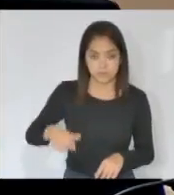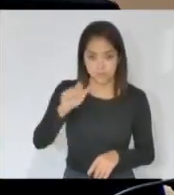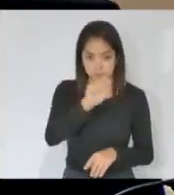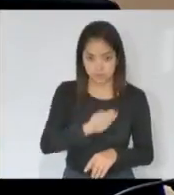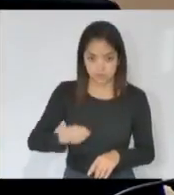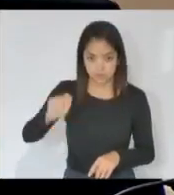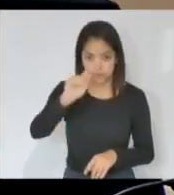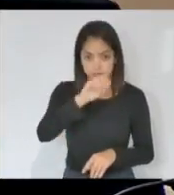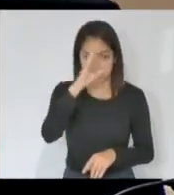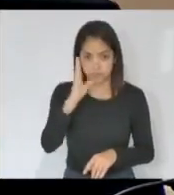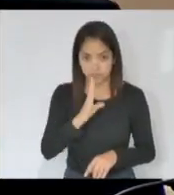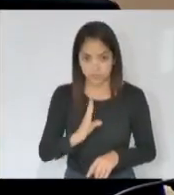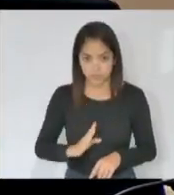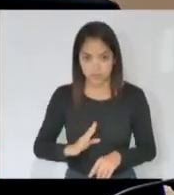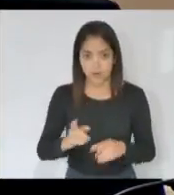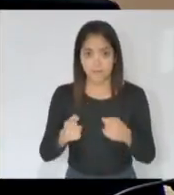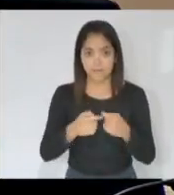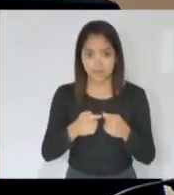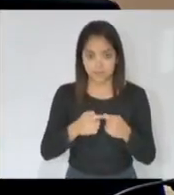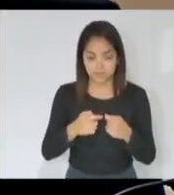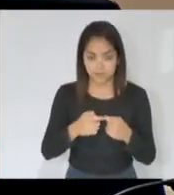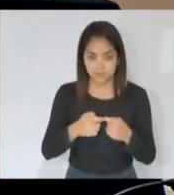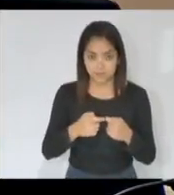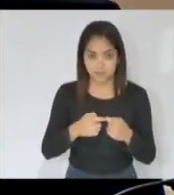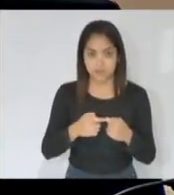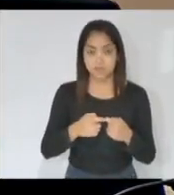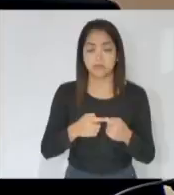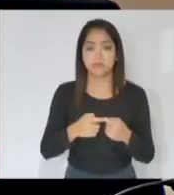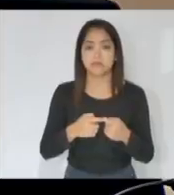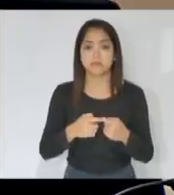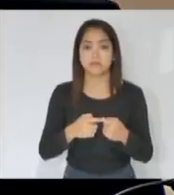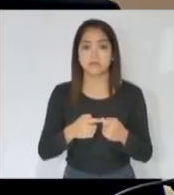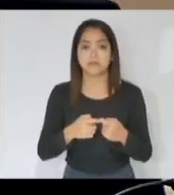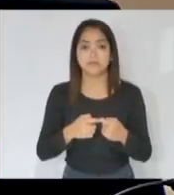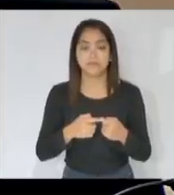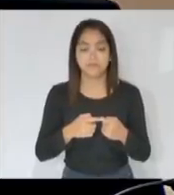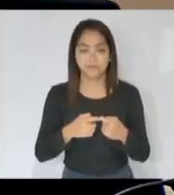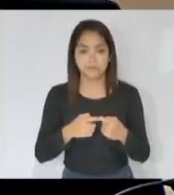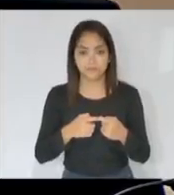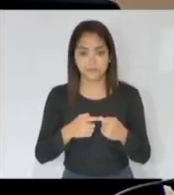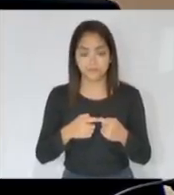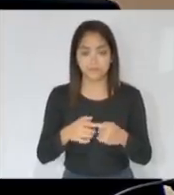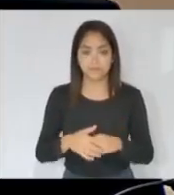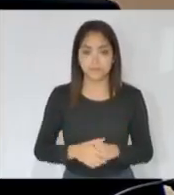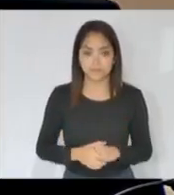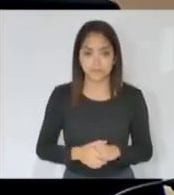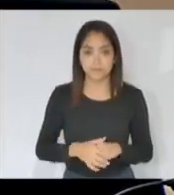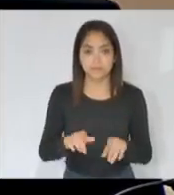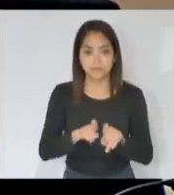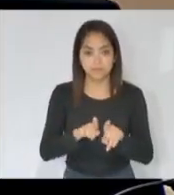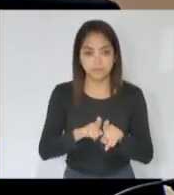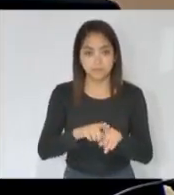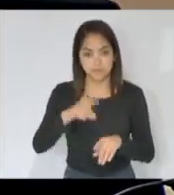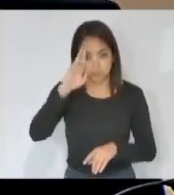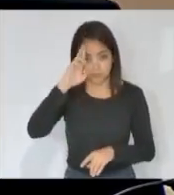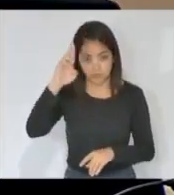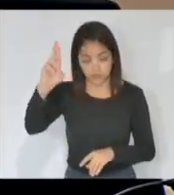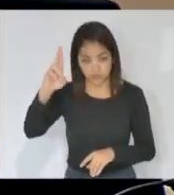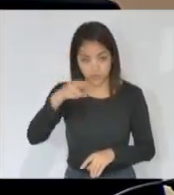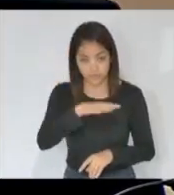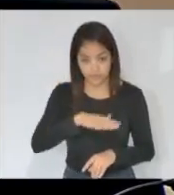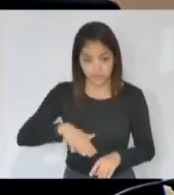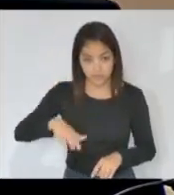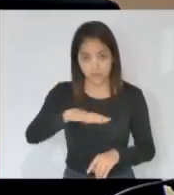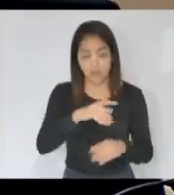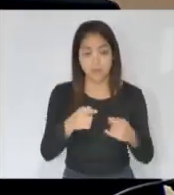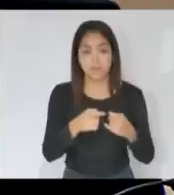Brasileira Medicina Intensiva, Amid Ciro Leite Mendes, e senhora chefe do serviço da área